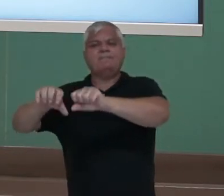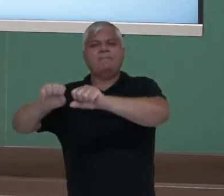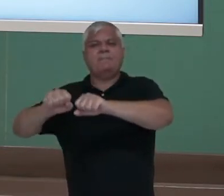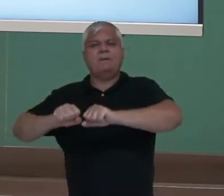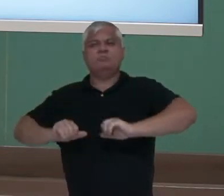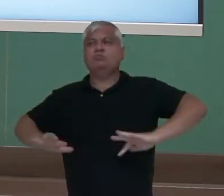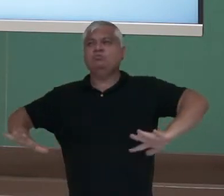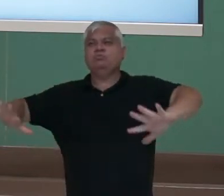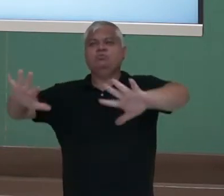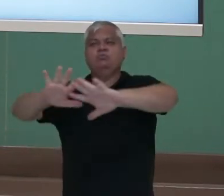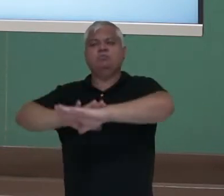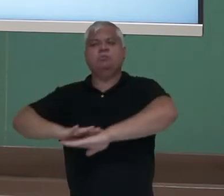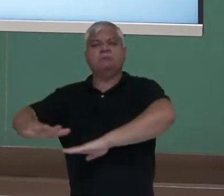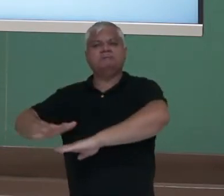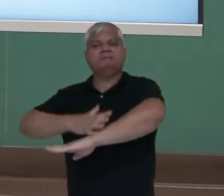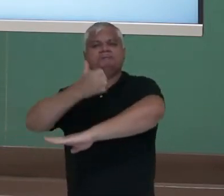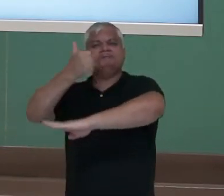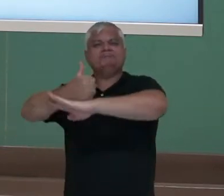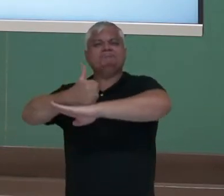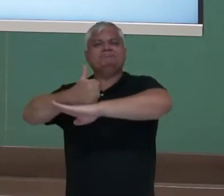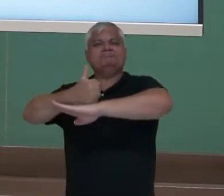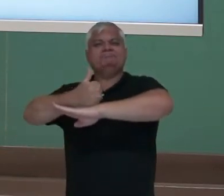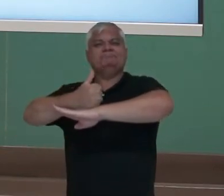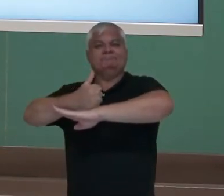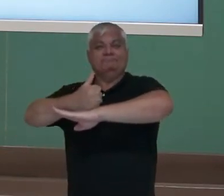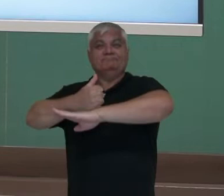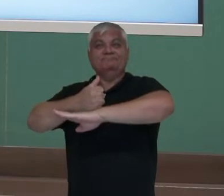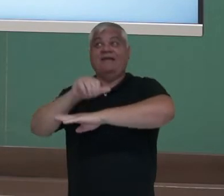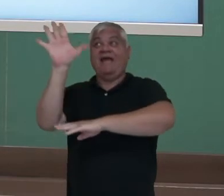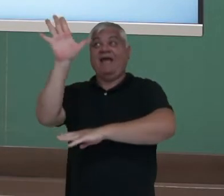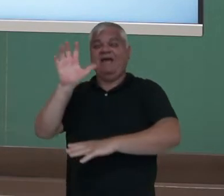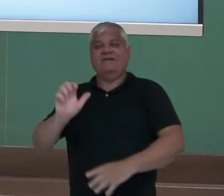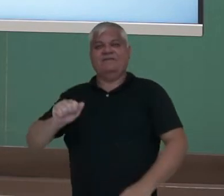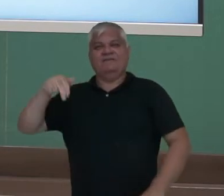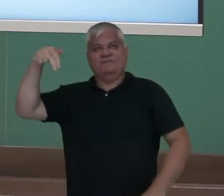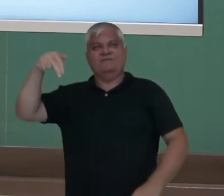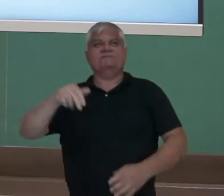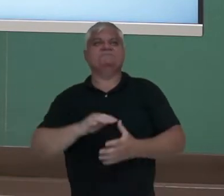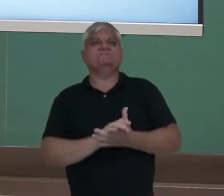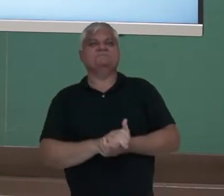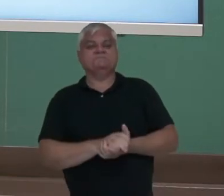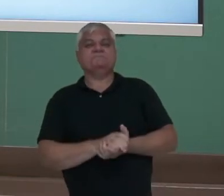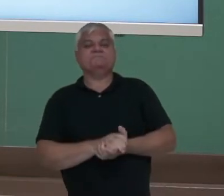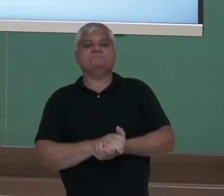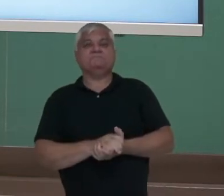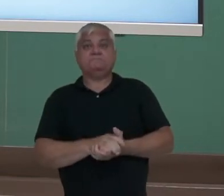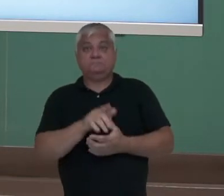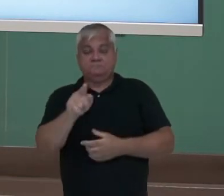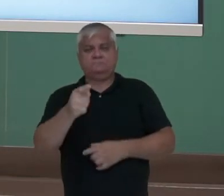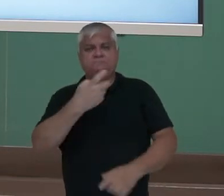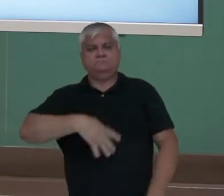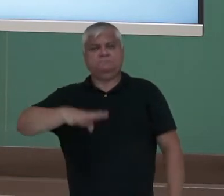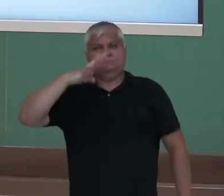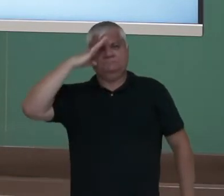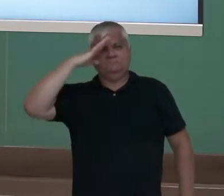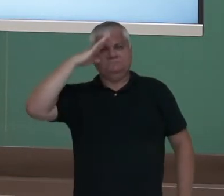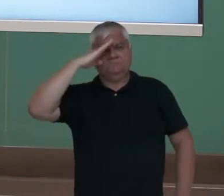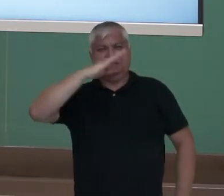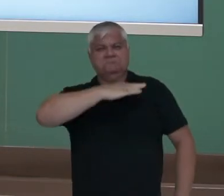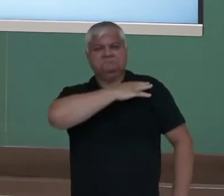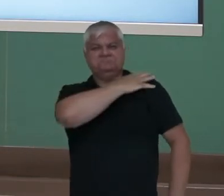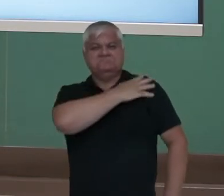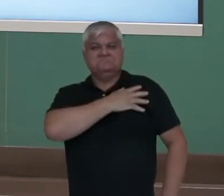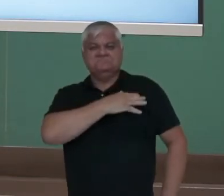extensão, com mais regiões do norte da África e ainda mais para o Oriente, né? E esse exército ele vai se